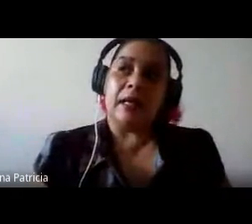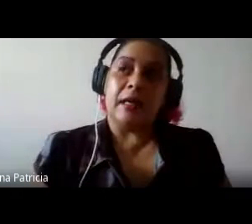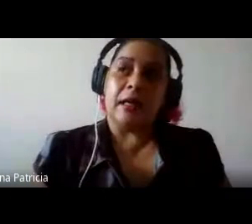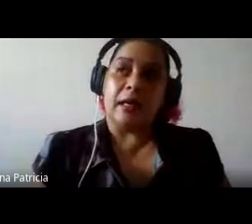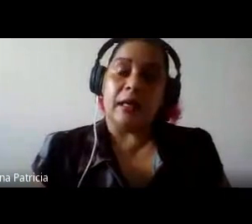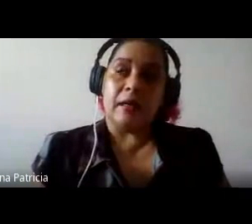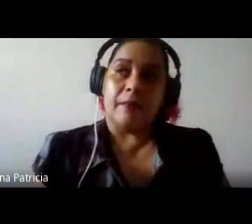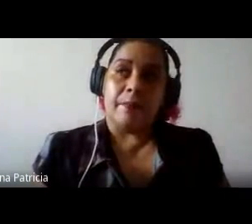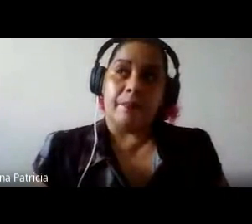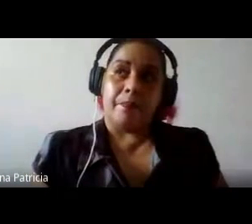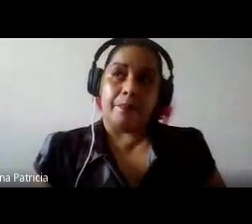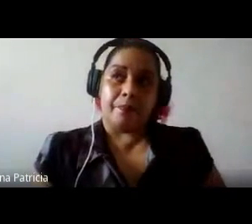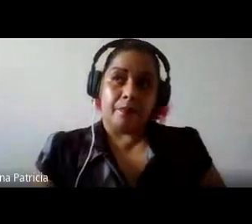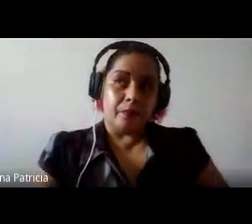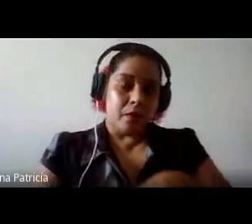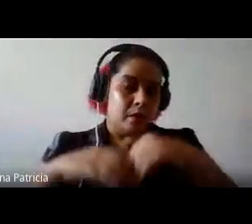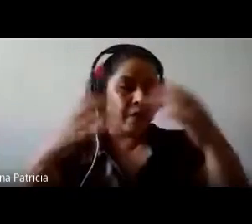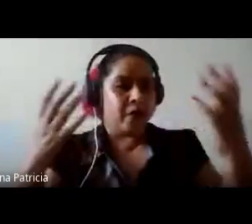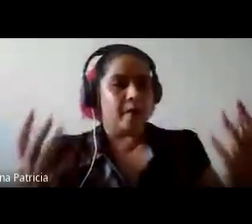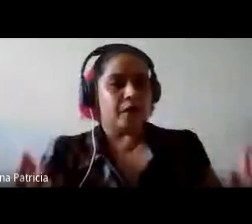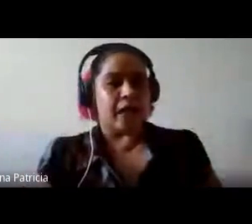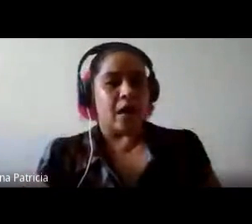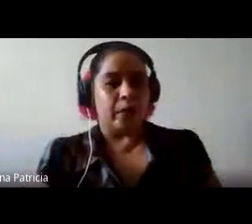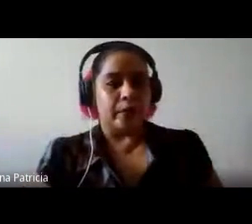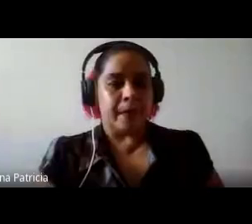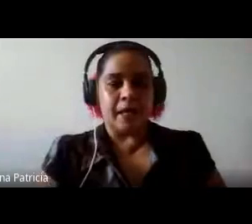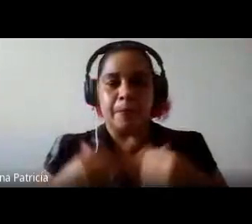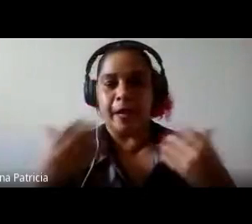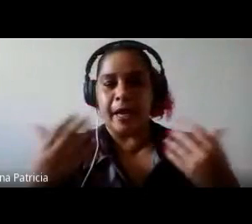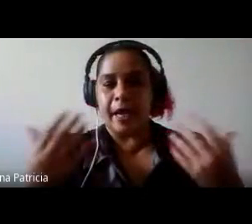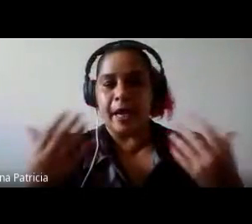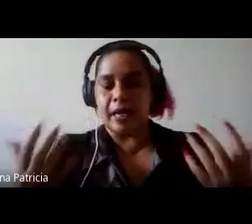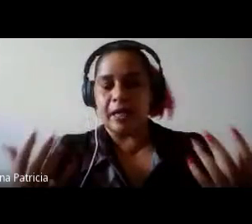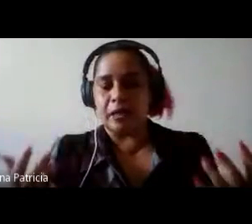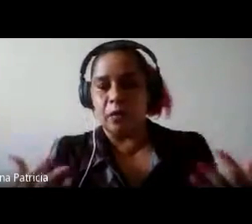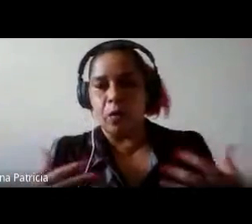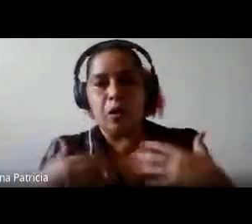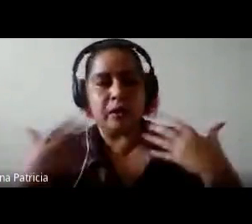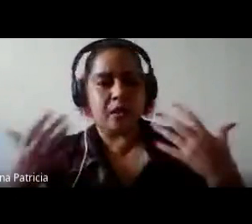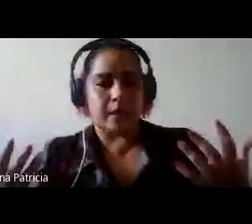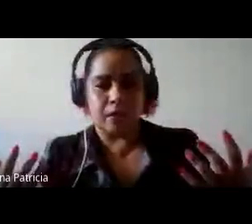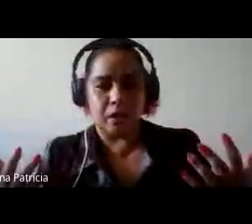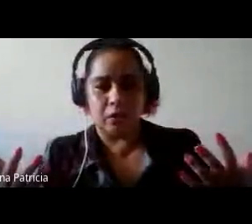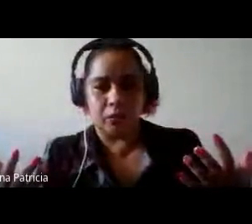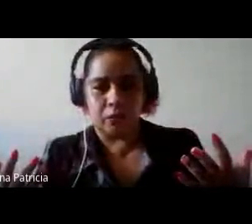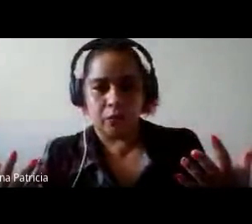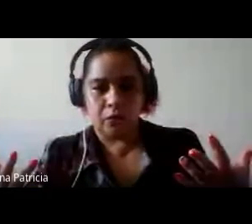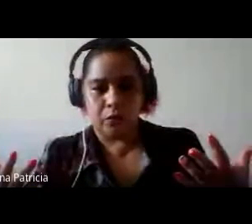Sinais que de forma geral, expressam outras situações dentro